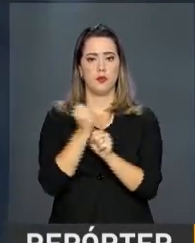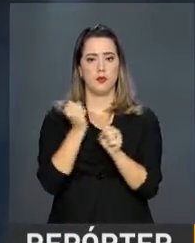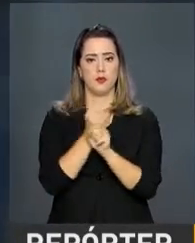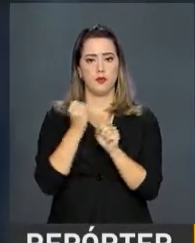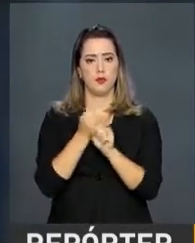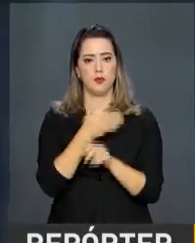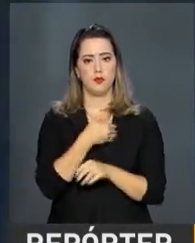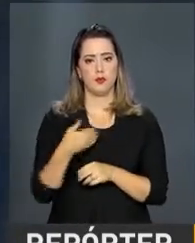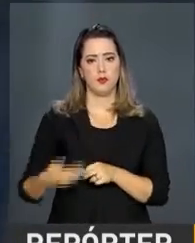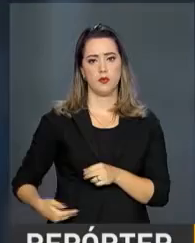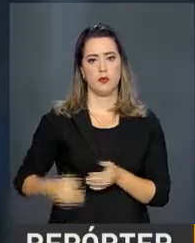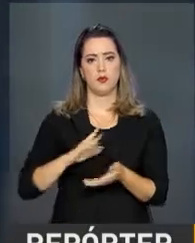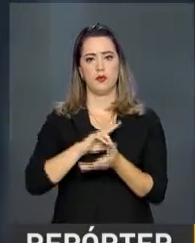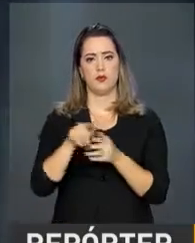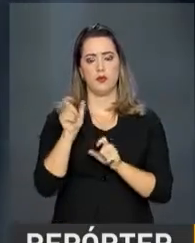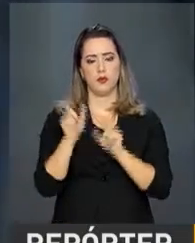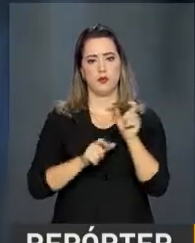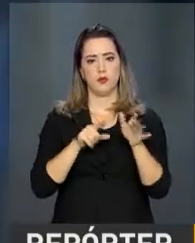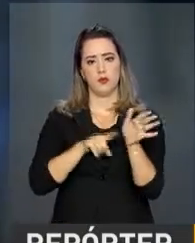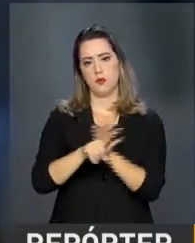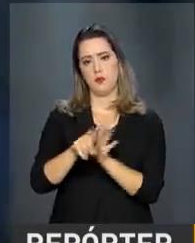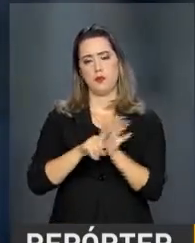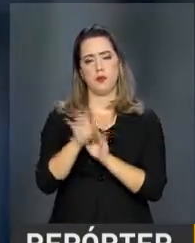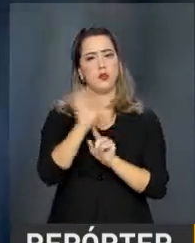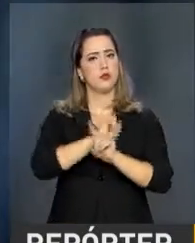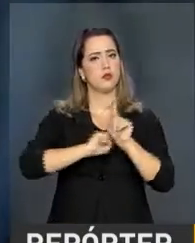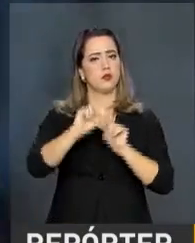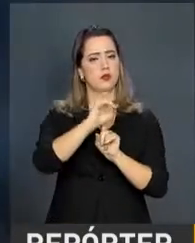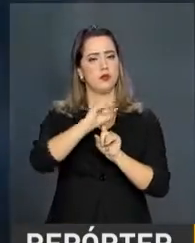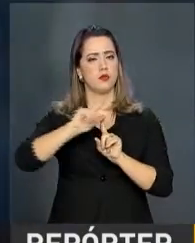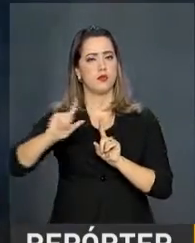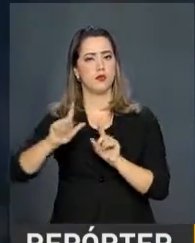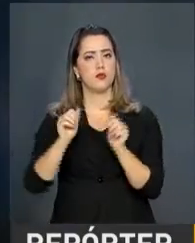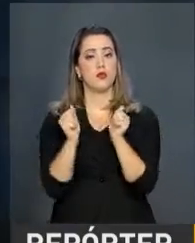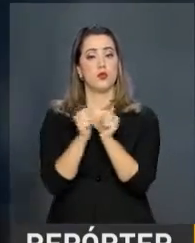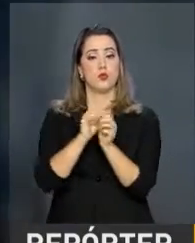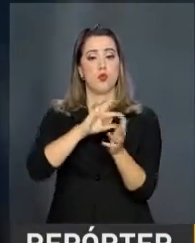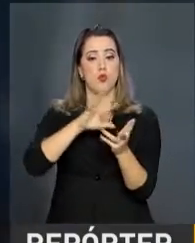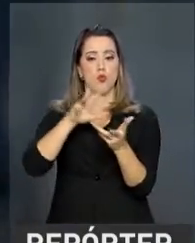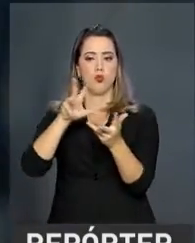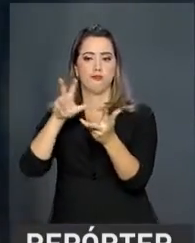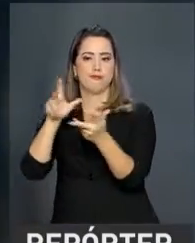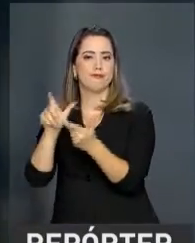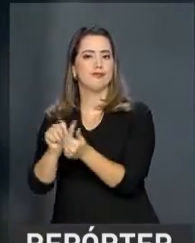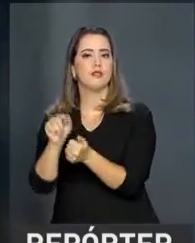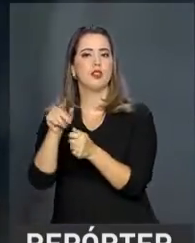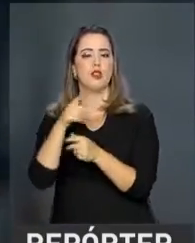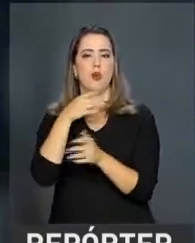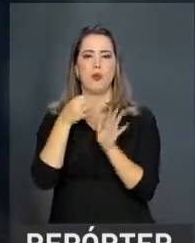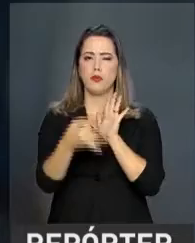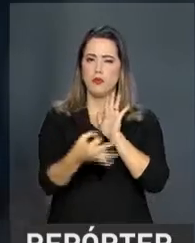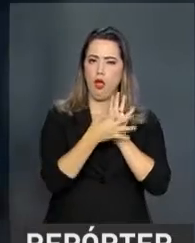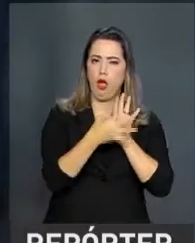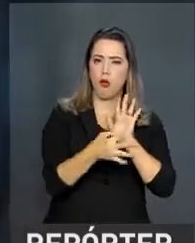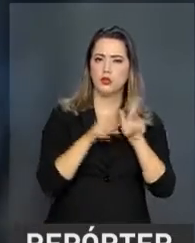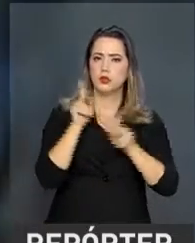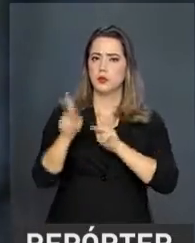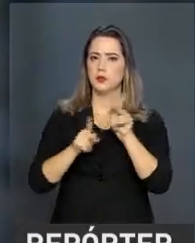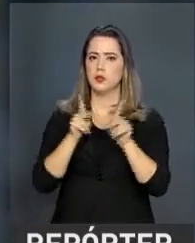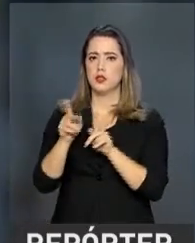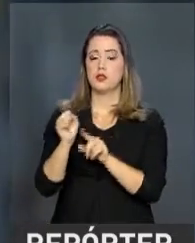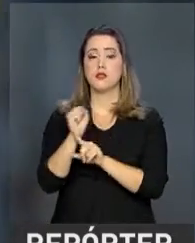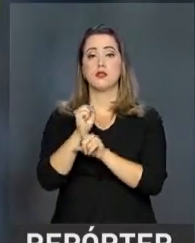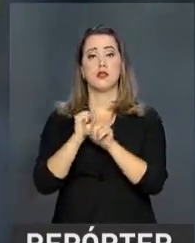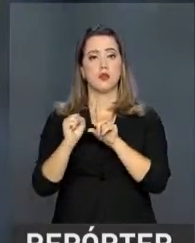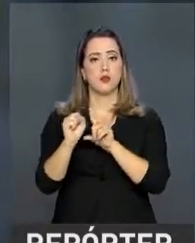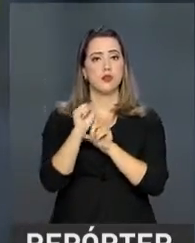com governos, entidades de pesquisa e sociedade civil do Brasil e do mundo. A participação popular e a cultura pela paz no compartilhamento